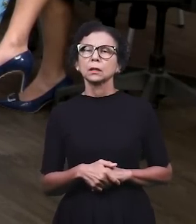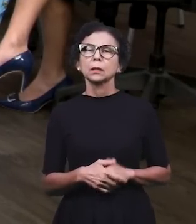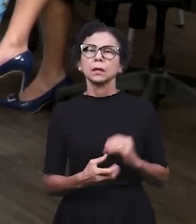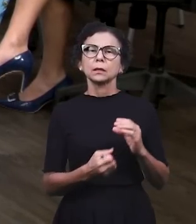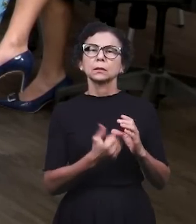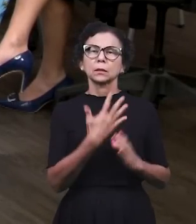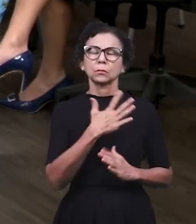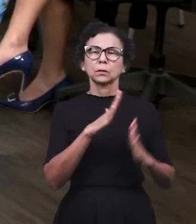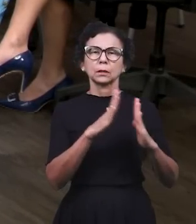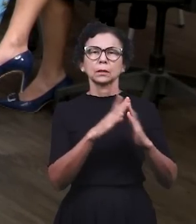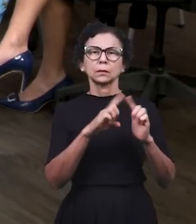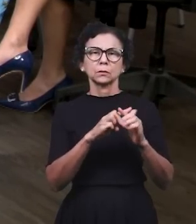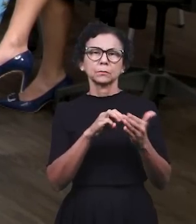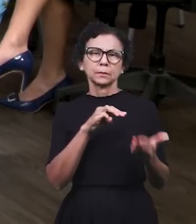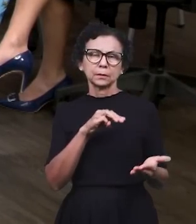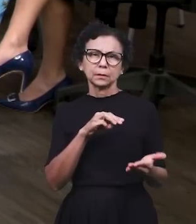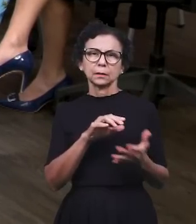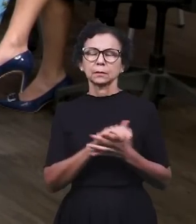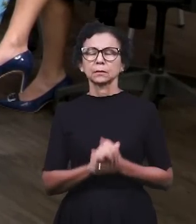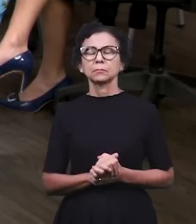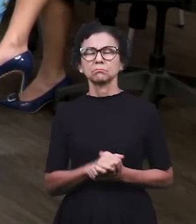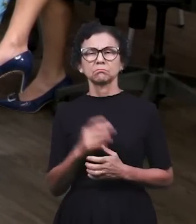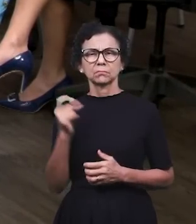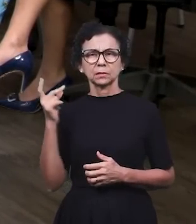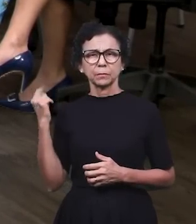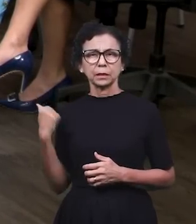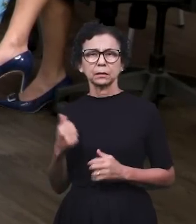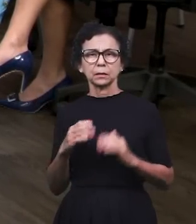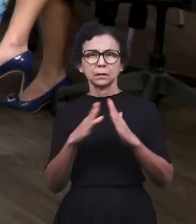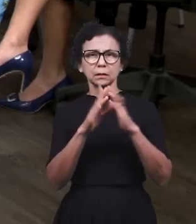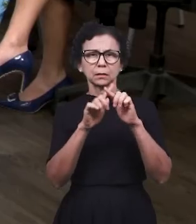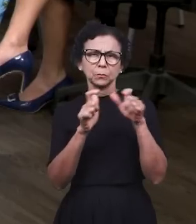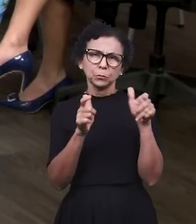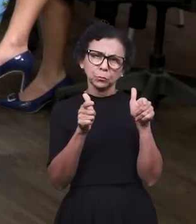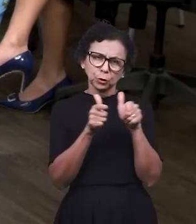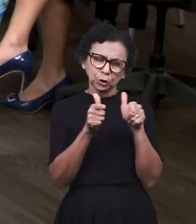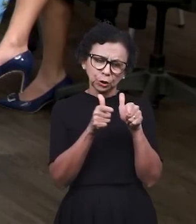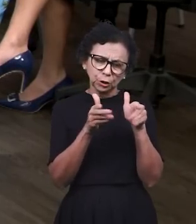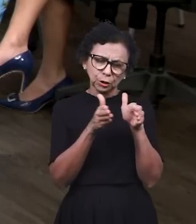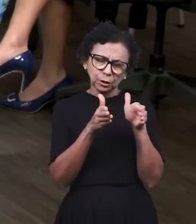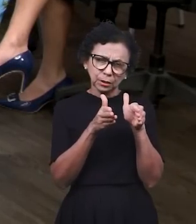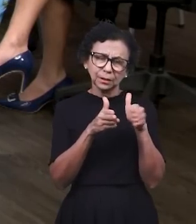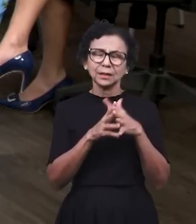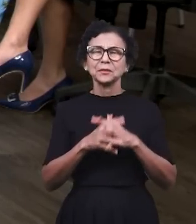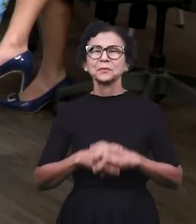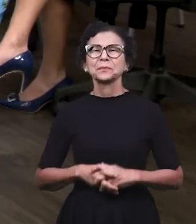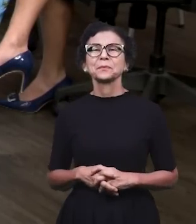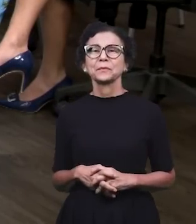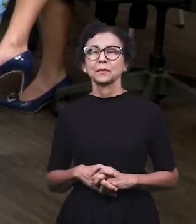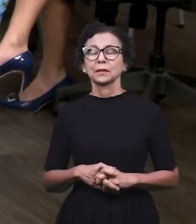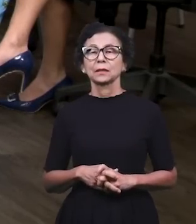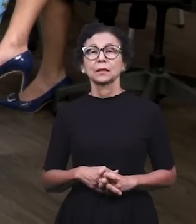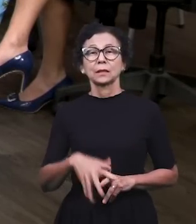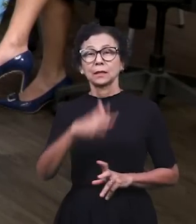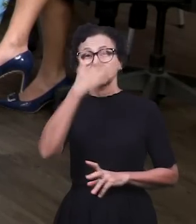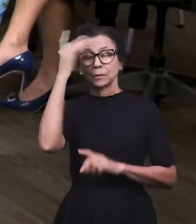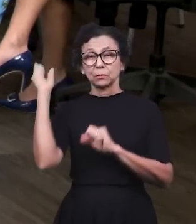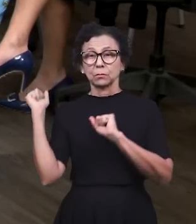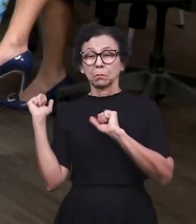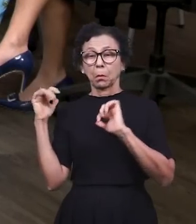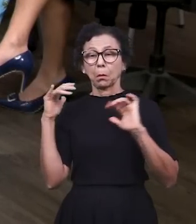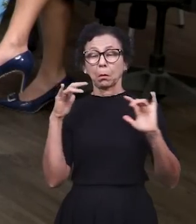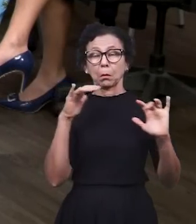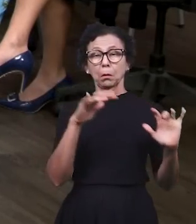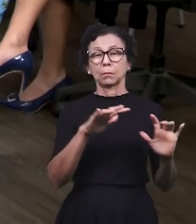lá, não mudou. As igrejas eram pequenininhas e tal, e para aumentar uma igreja lá, a gente levava a gente em todo lugar, né? Levava de